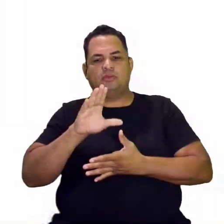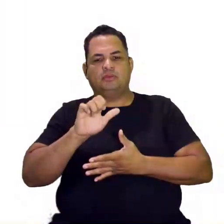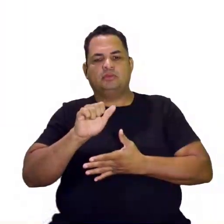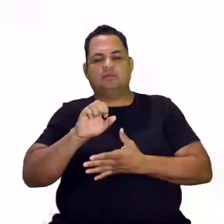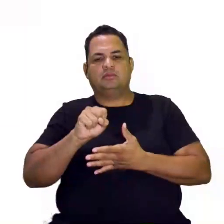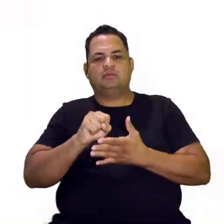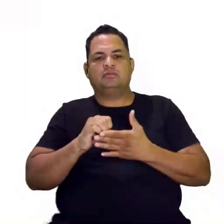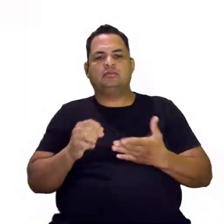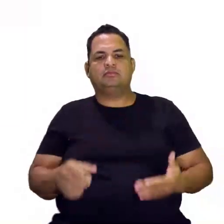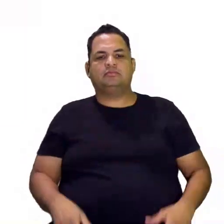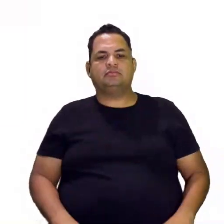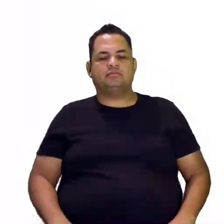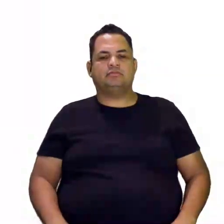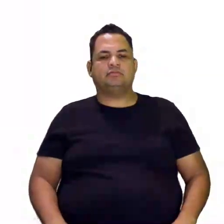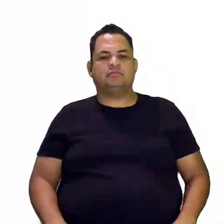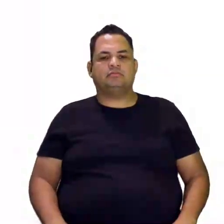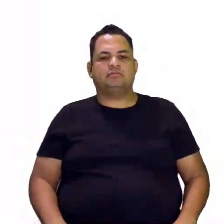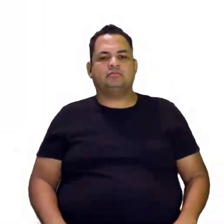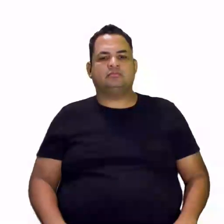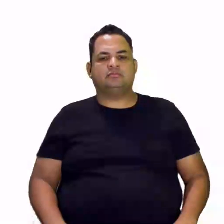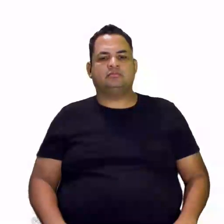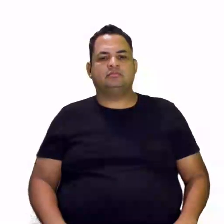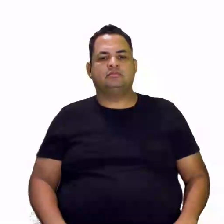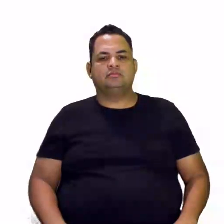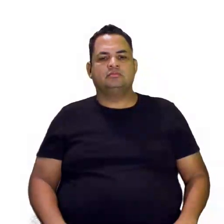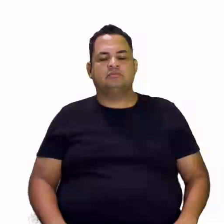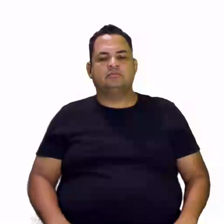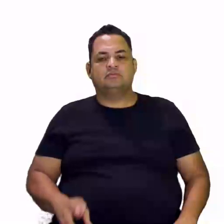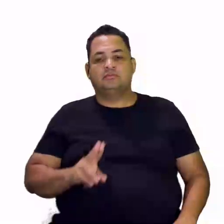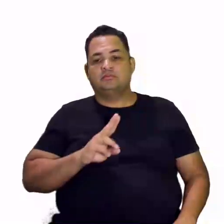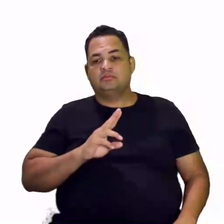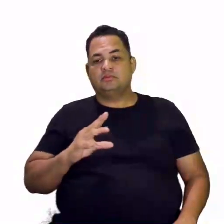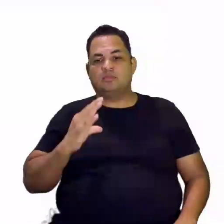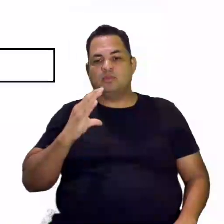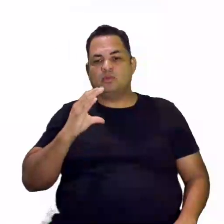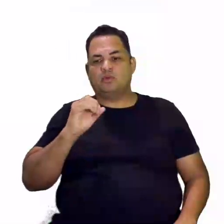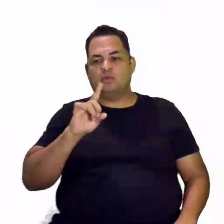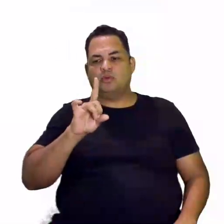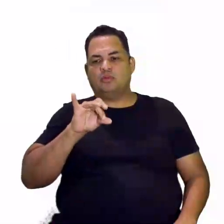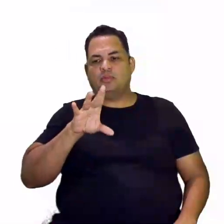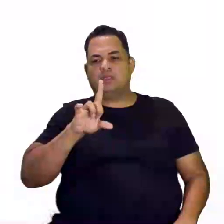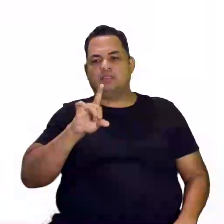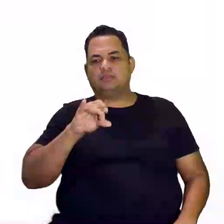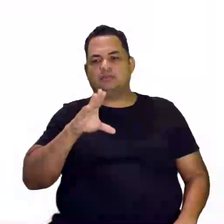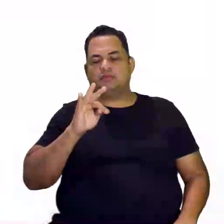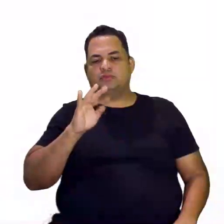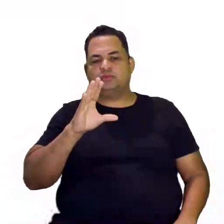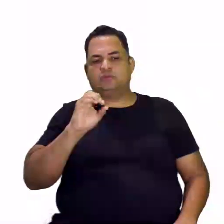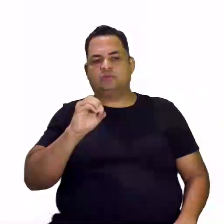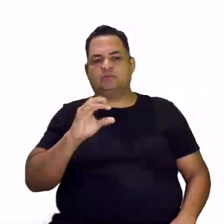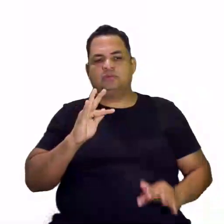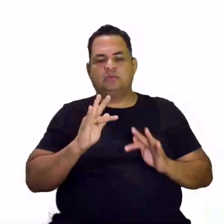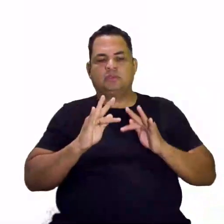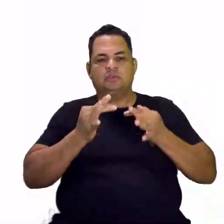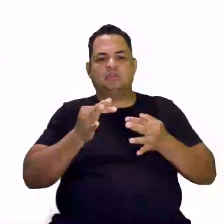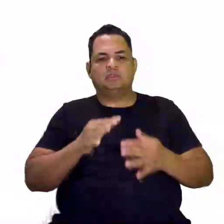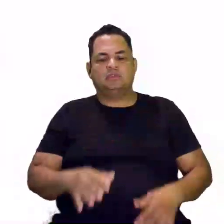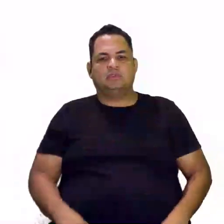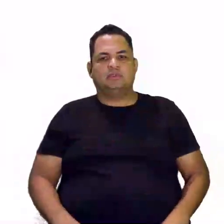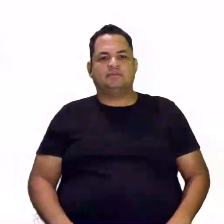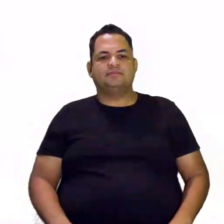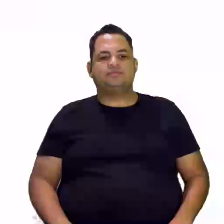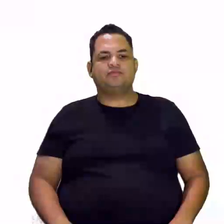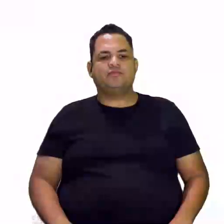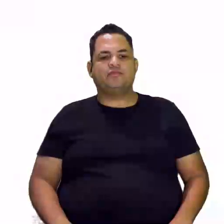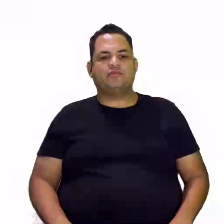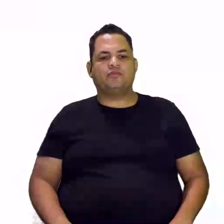procariontes fotossintetizadores. Então a gente está falando de quem? Dos cloroplastos, perfeitamente. Por último, você tem